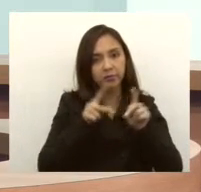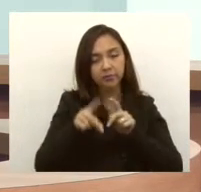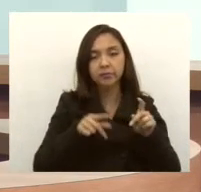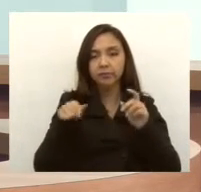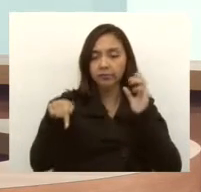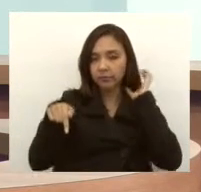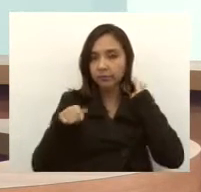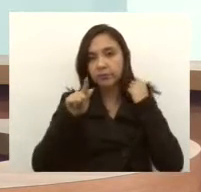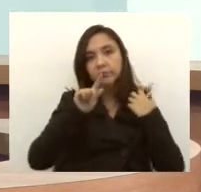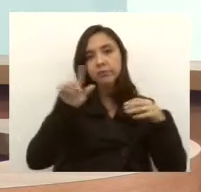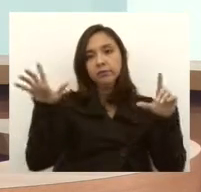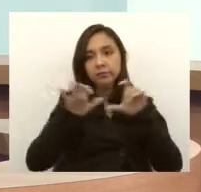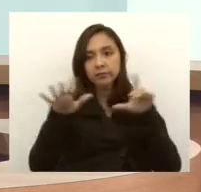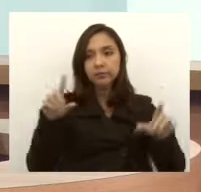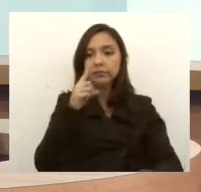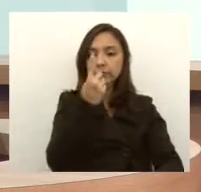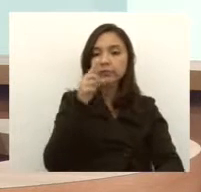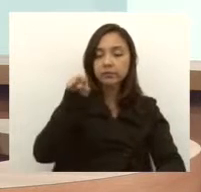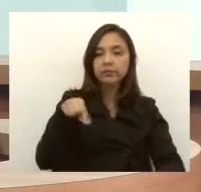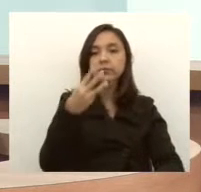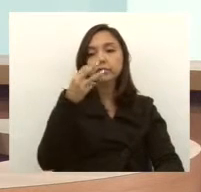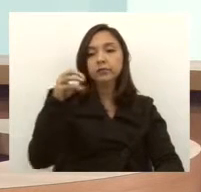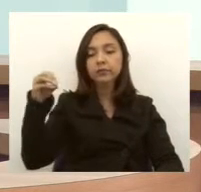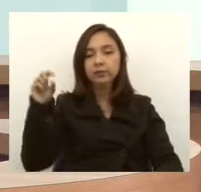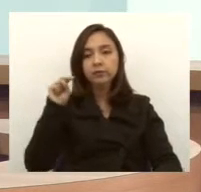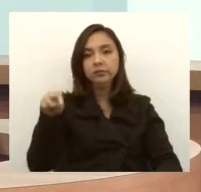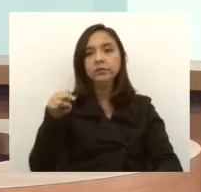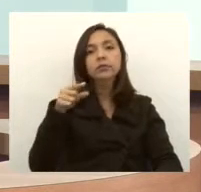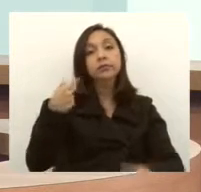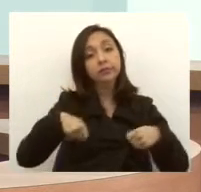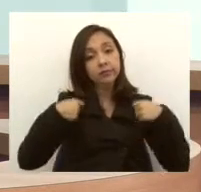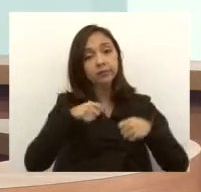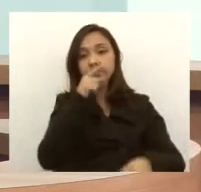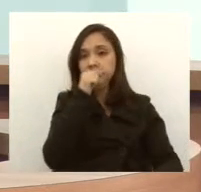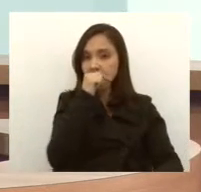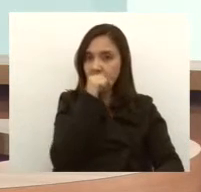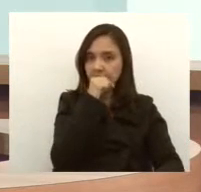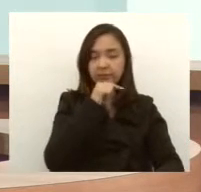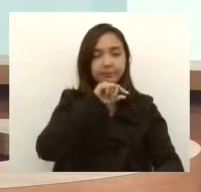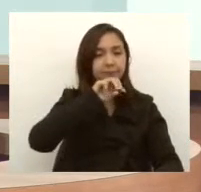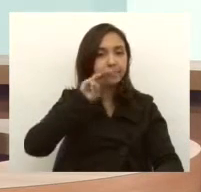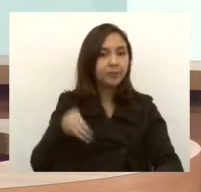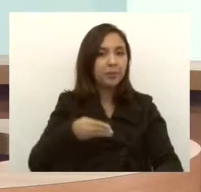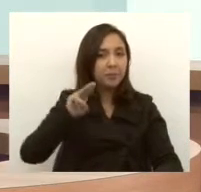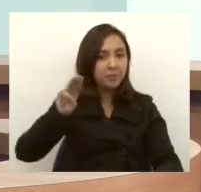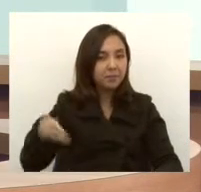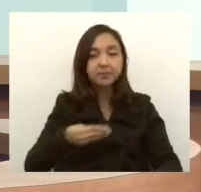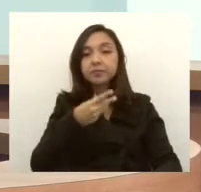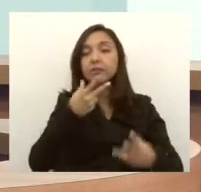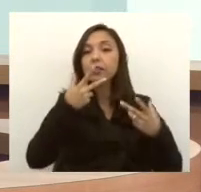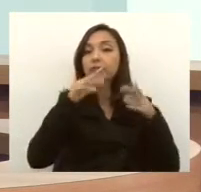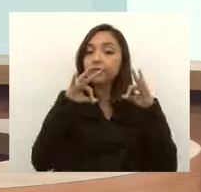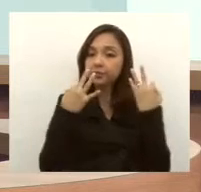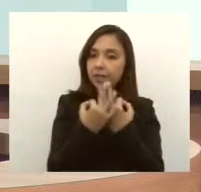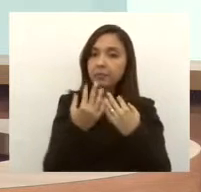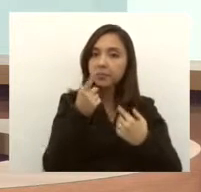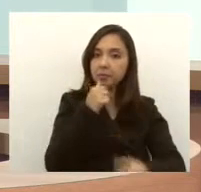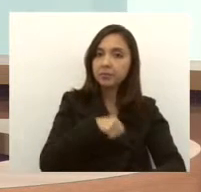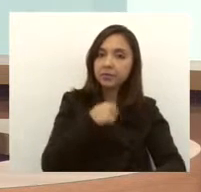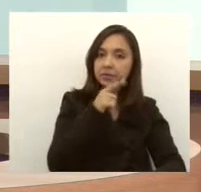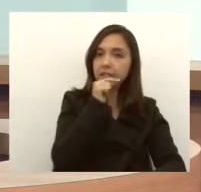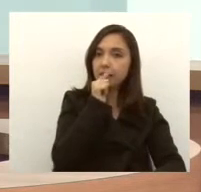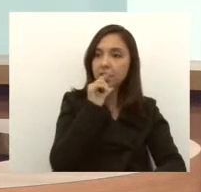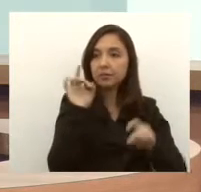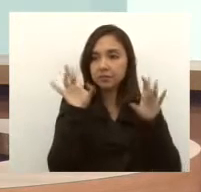Guarulhos, porque aqui tem 1.300.000 pessoas que dependem da água, milhares e milhares de famílias dependem desse líquido